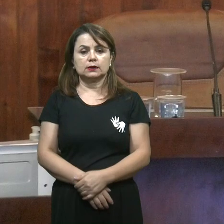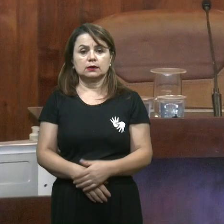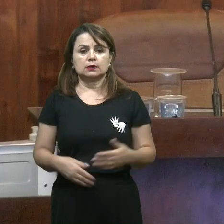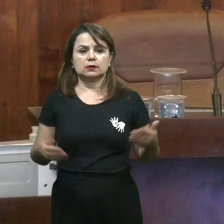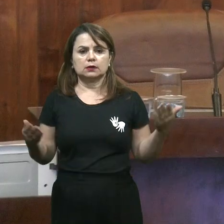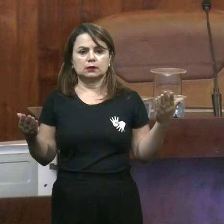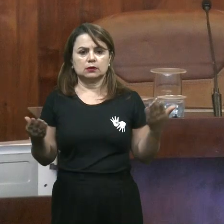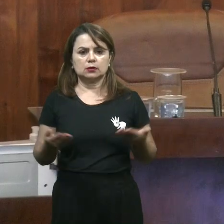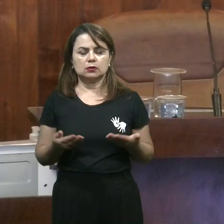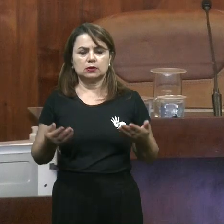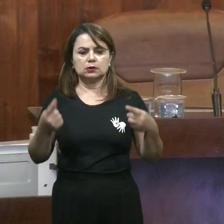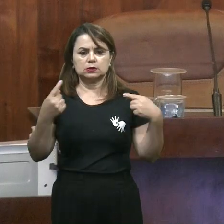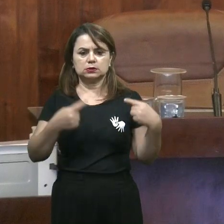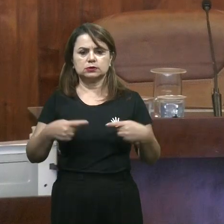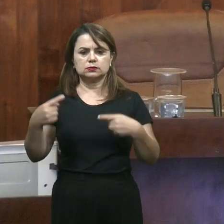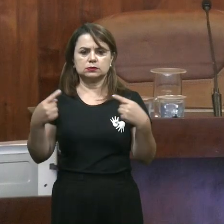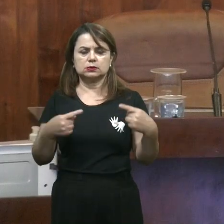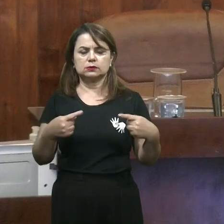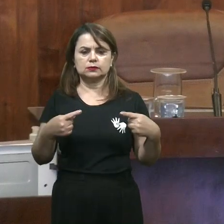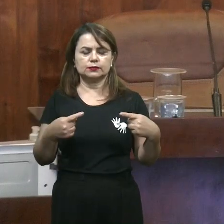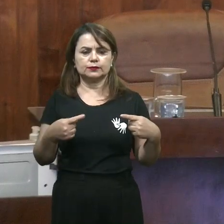Continua em discussão.